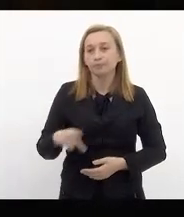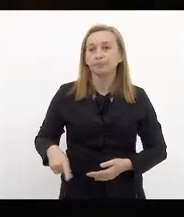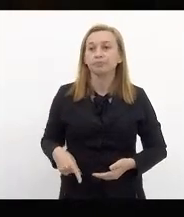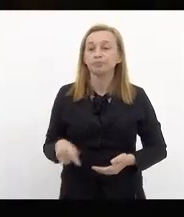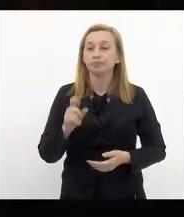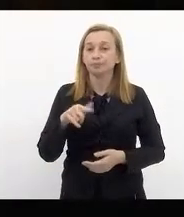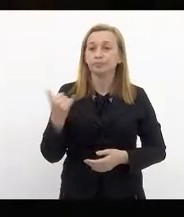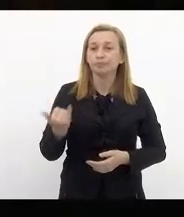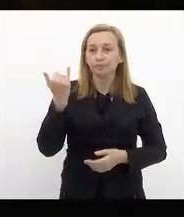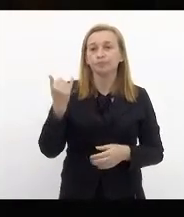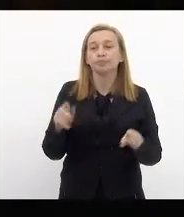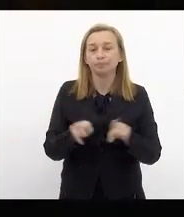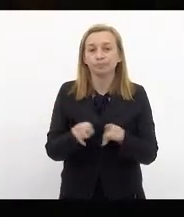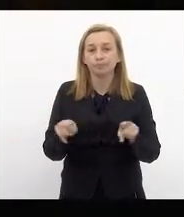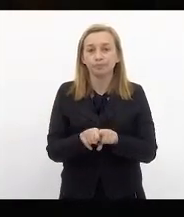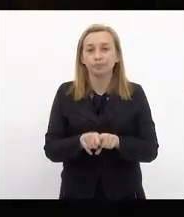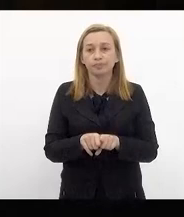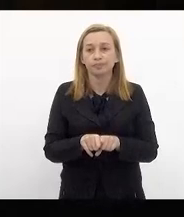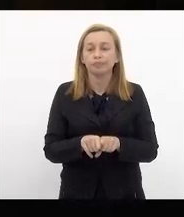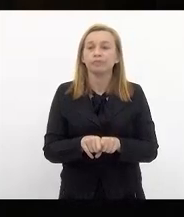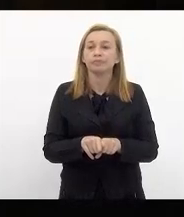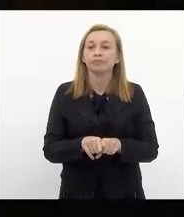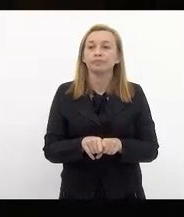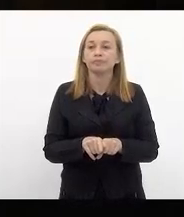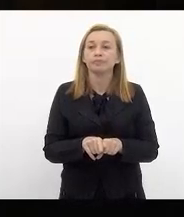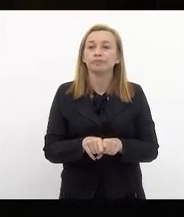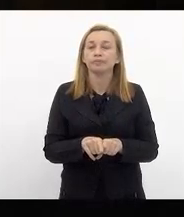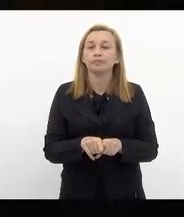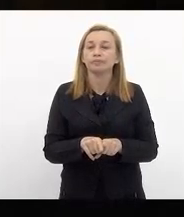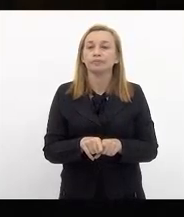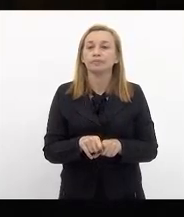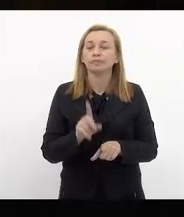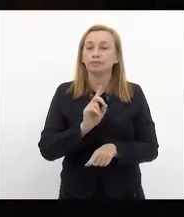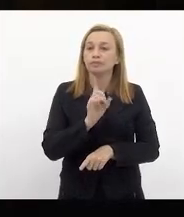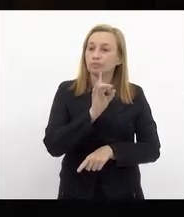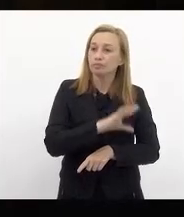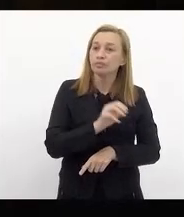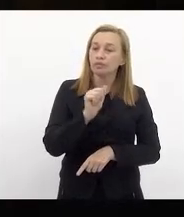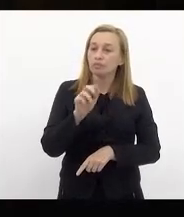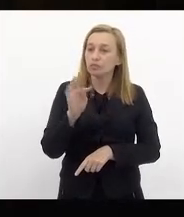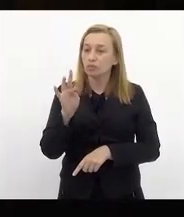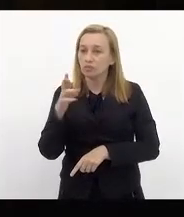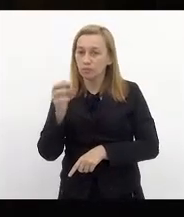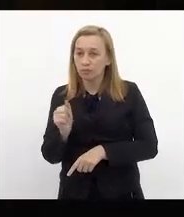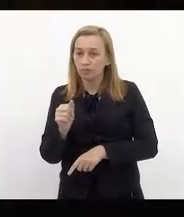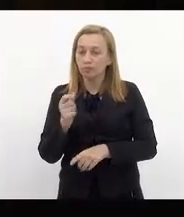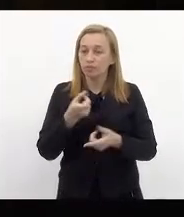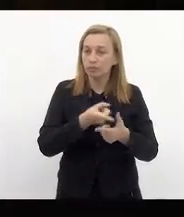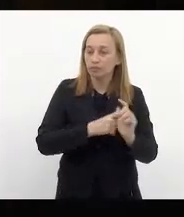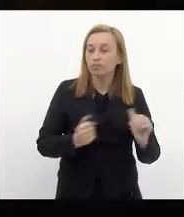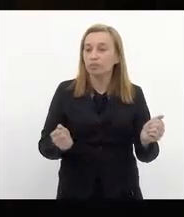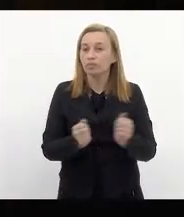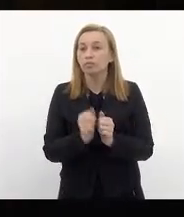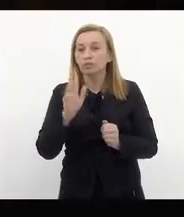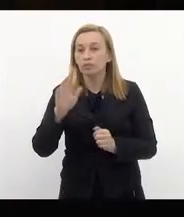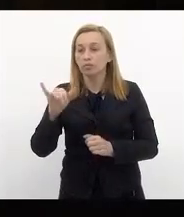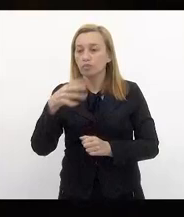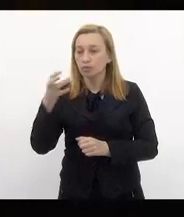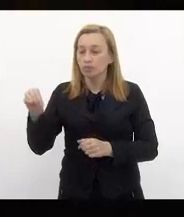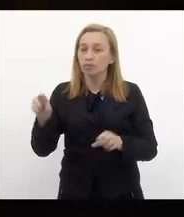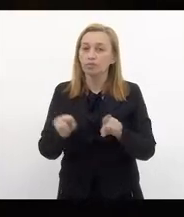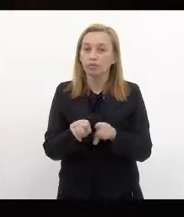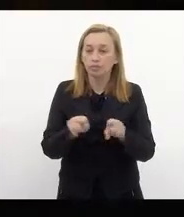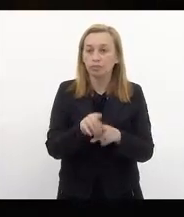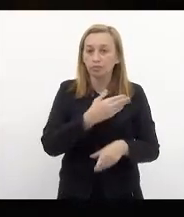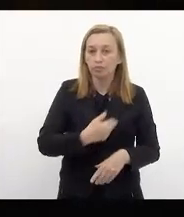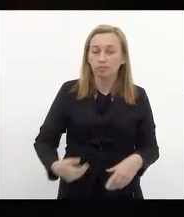é importante também trazer não só a auditoria dessa dívida junto à União e ao governo do Estado,